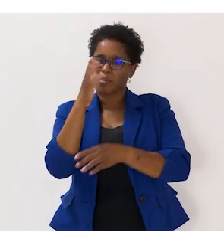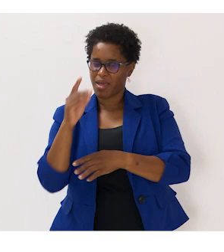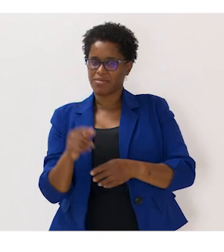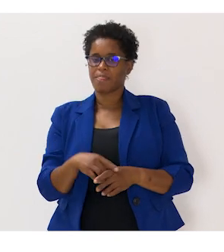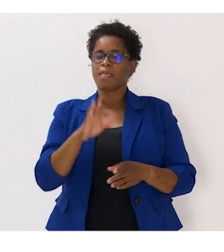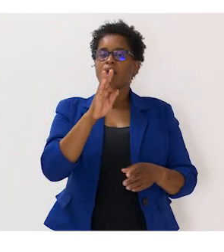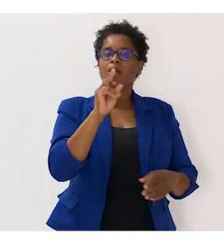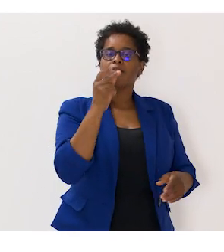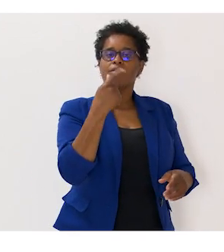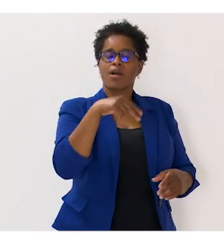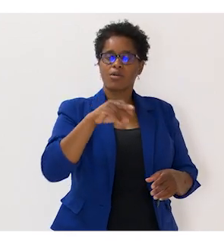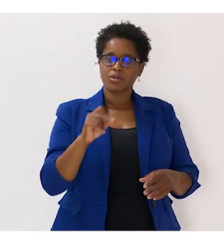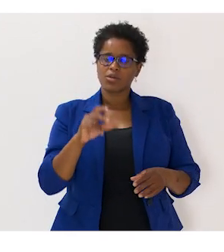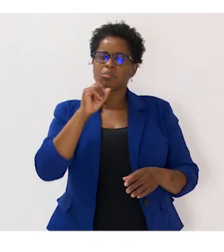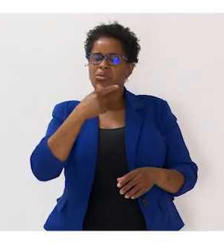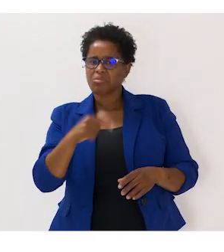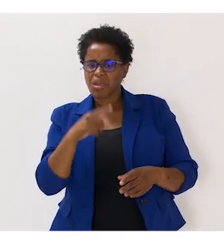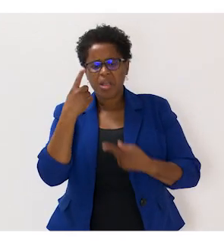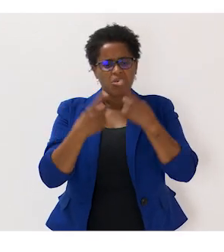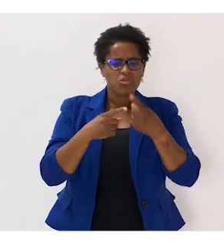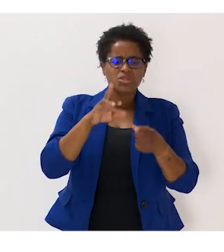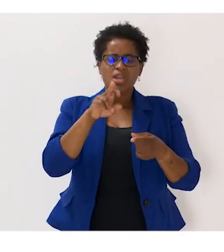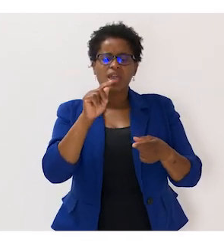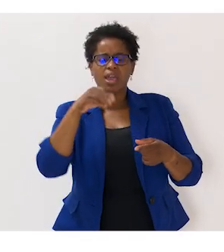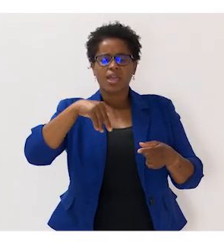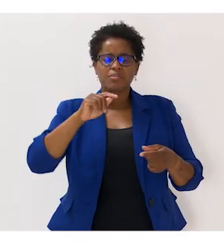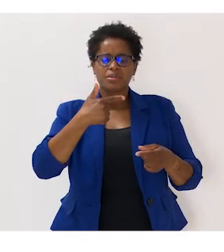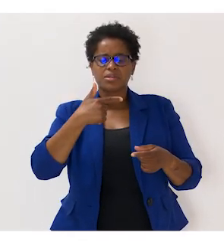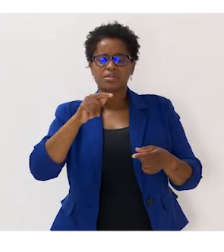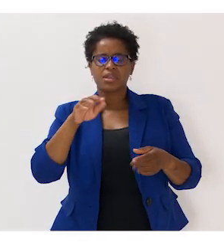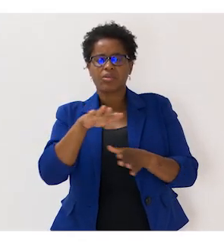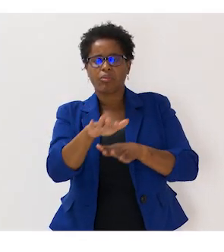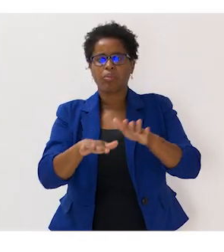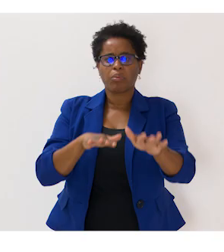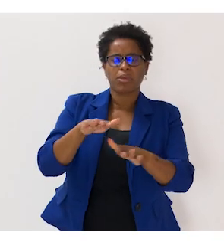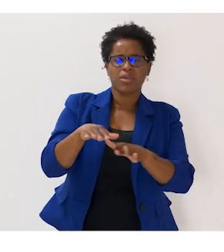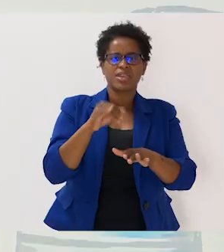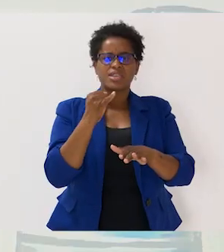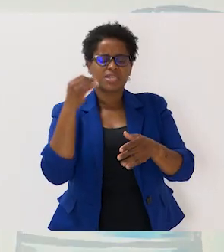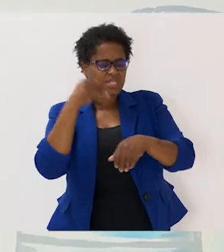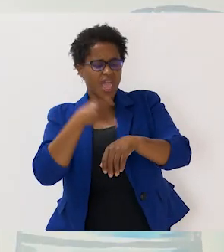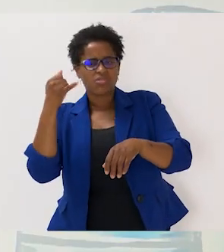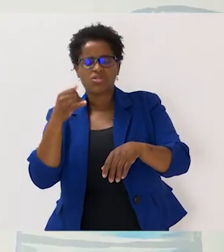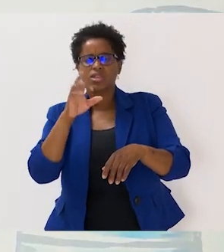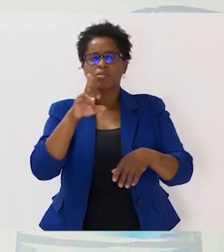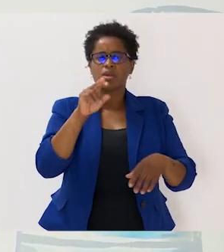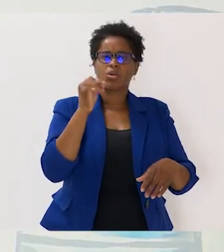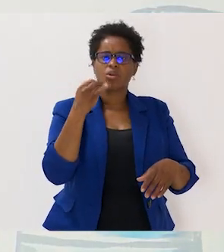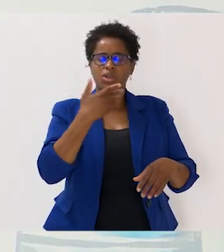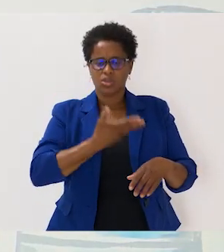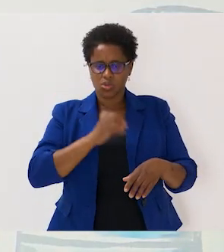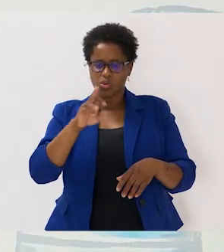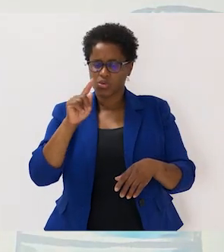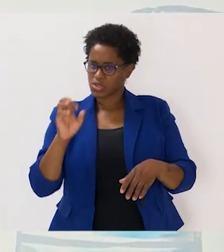Fauna, podemos encontrar alguns répteis, insetos e alguns roedores. Podem ver que os seres